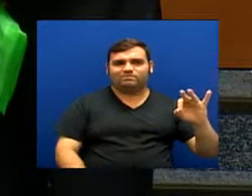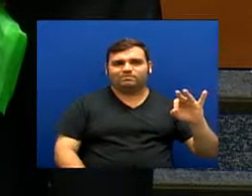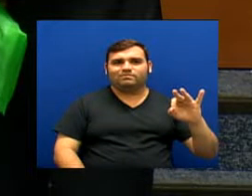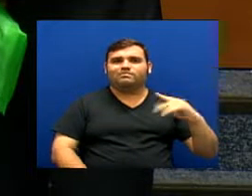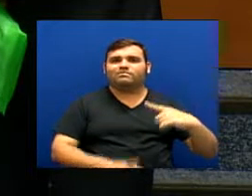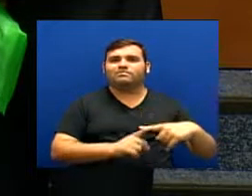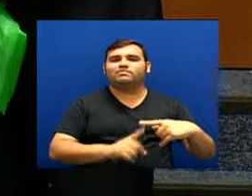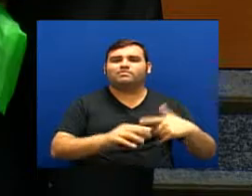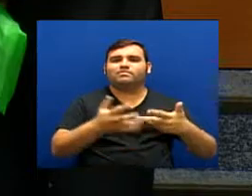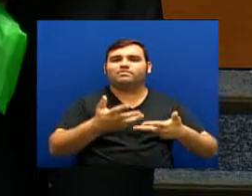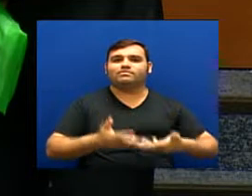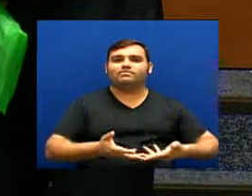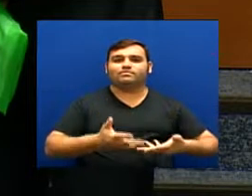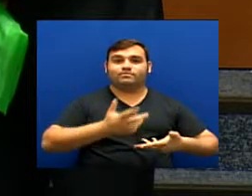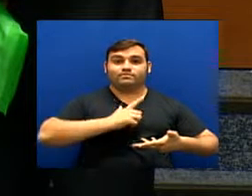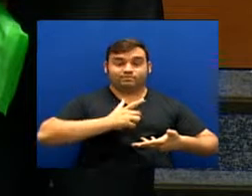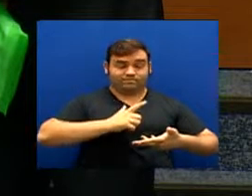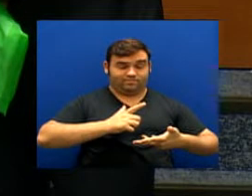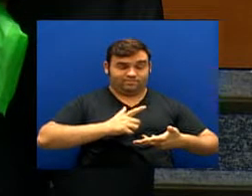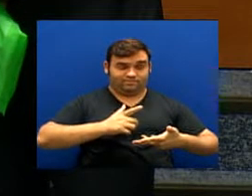Sou testemunha